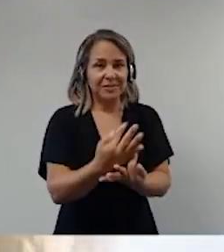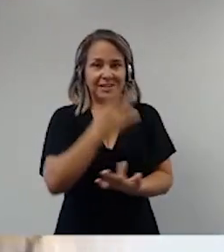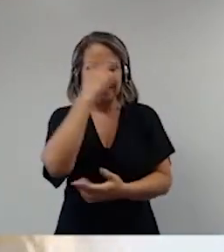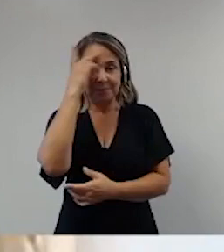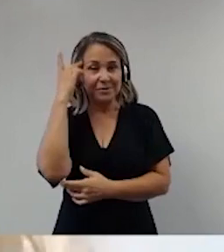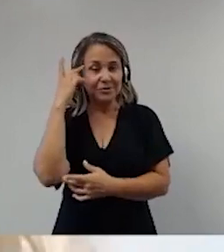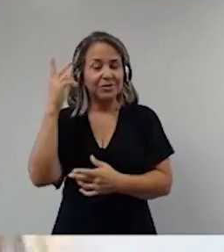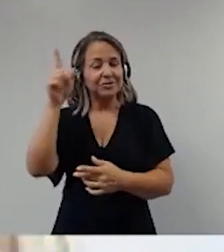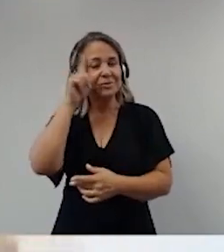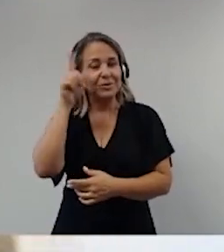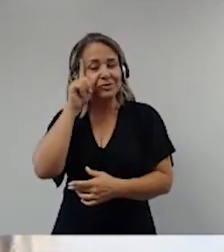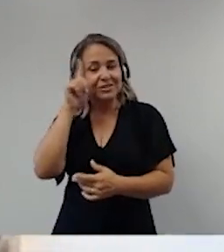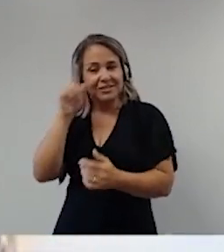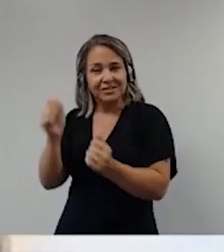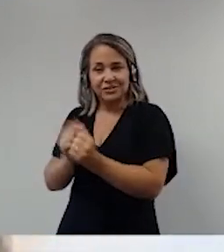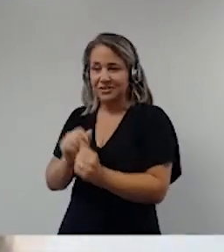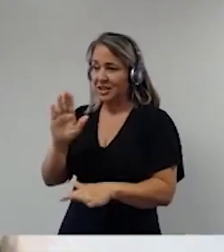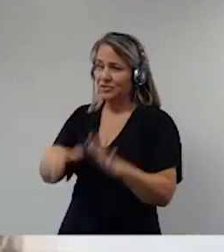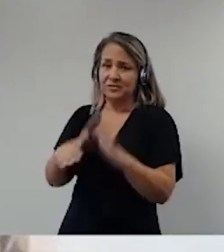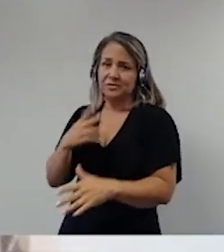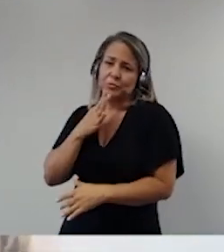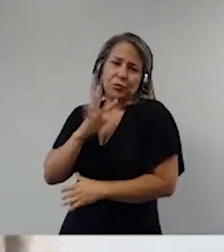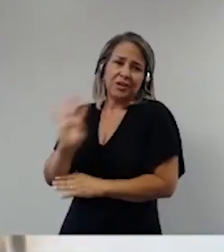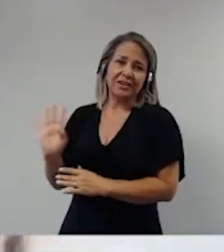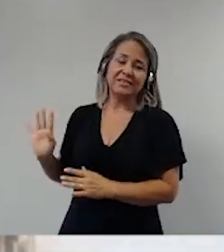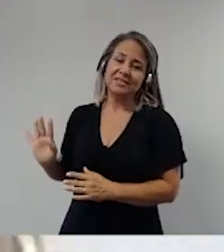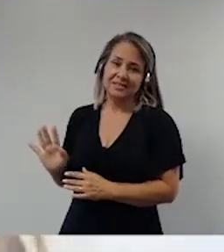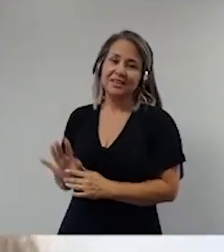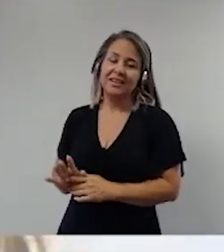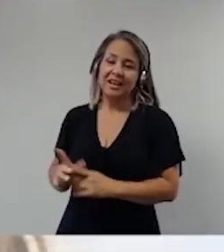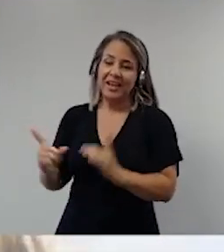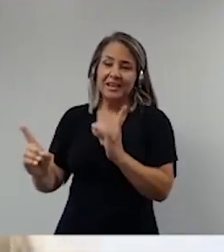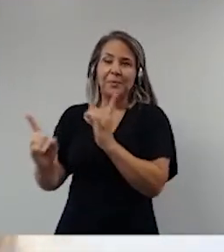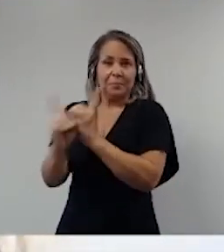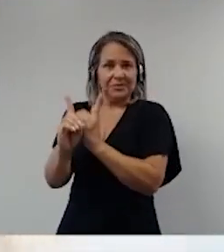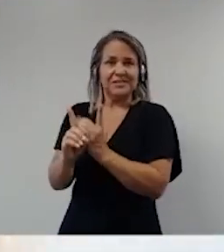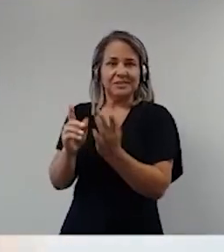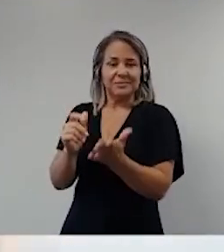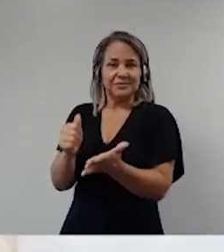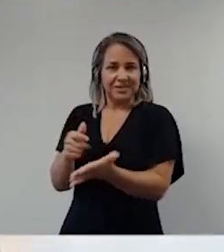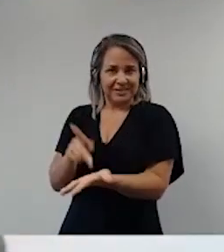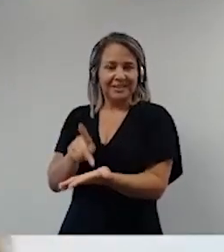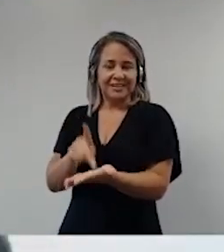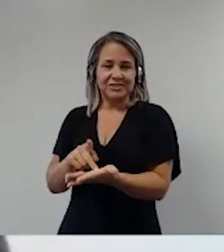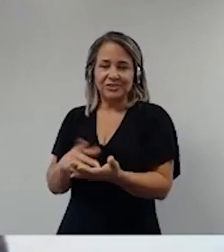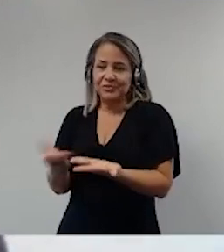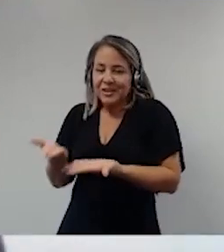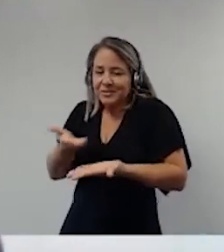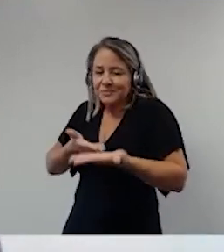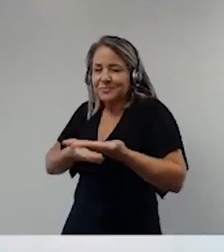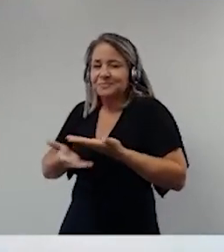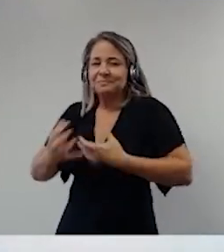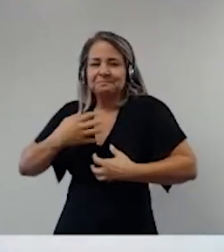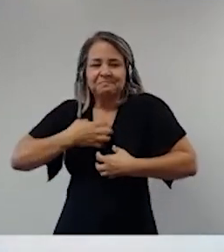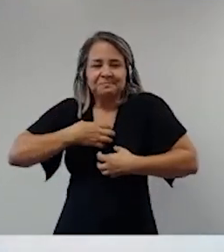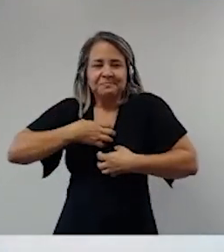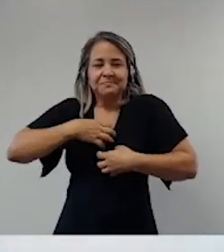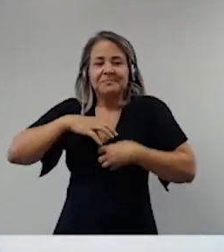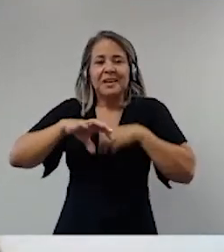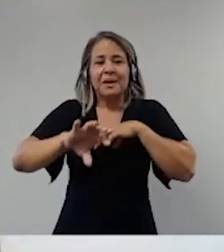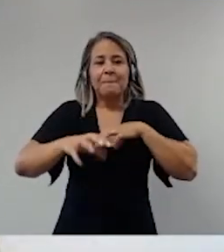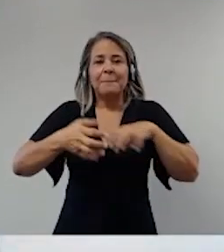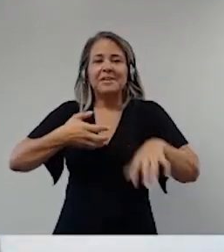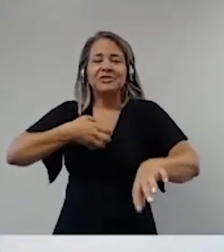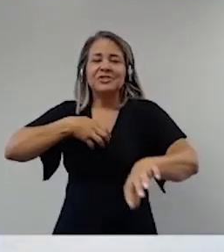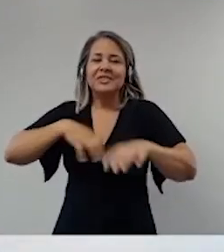lá dia a dia com você, que você às vezes não conhece. Isso aproxima, isso gera uma empatia tão grande, que a pessoa quer trabalhar, a pessoa